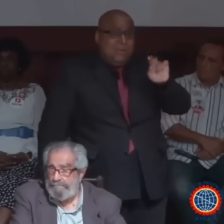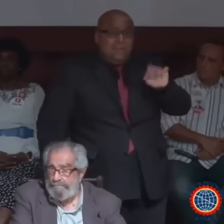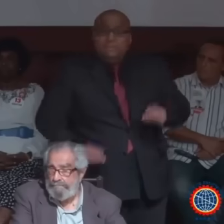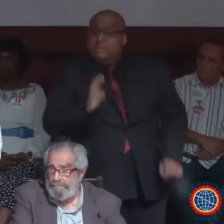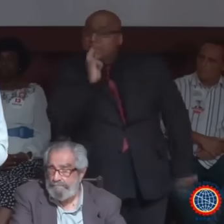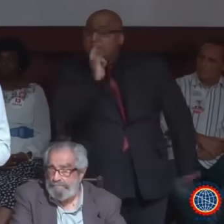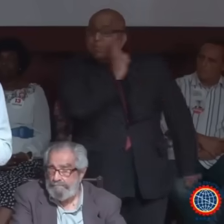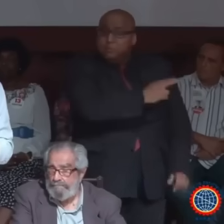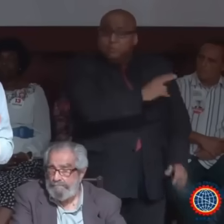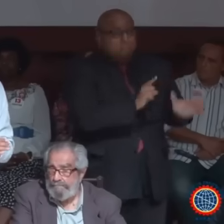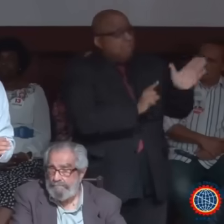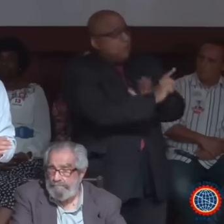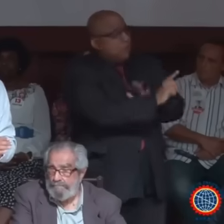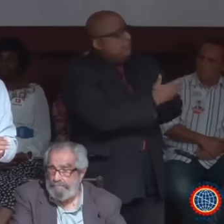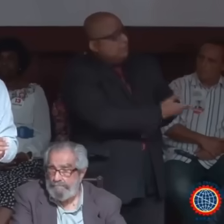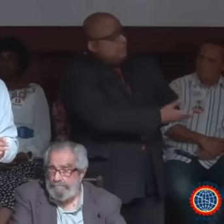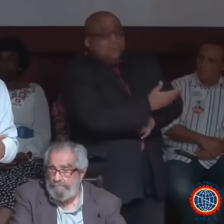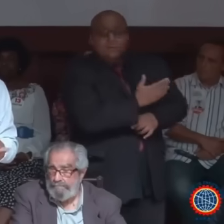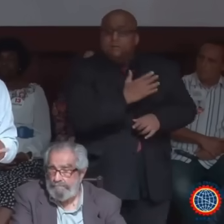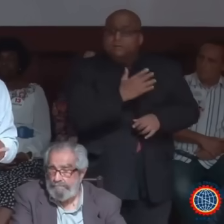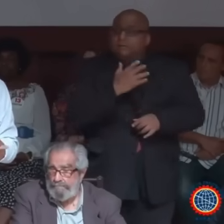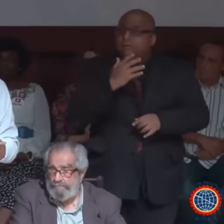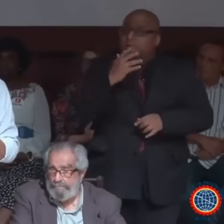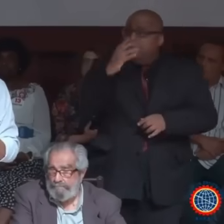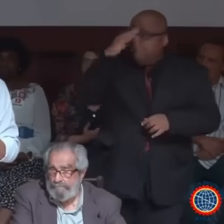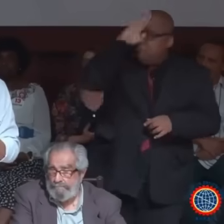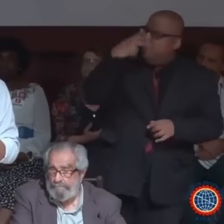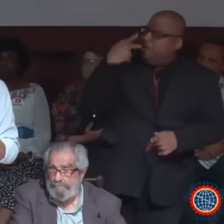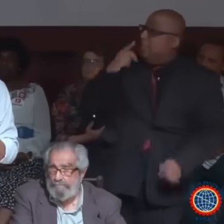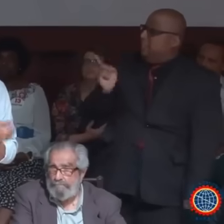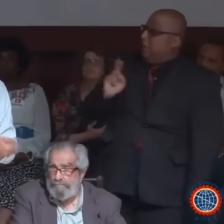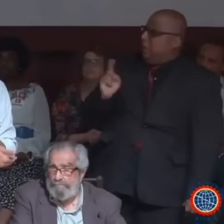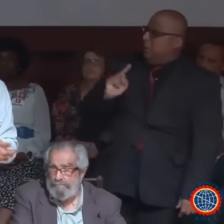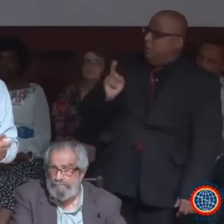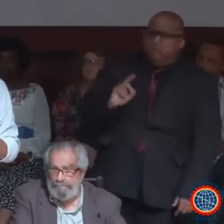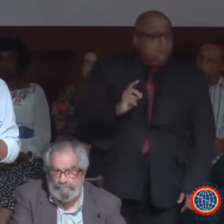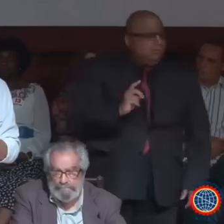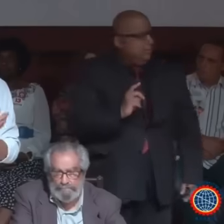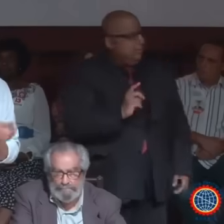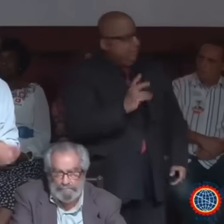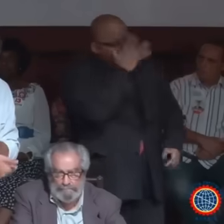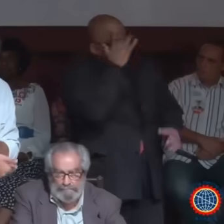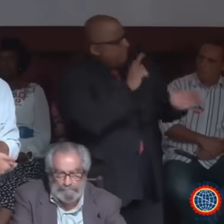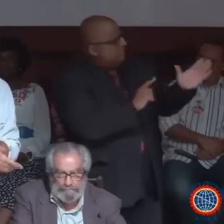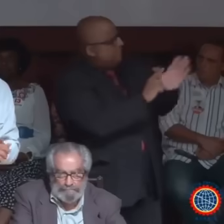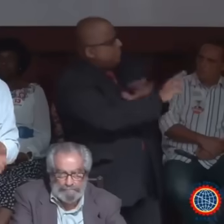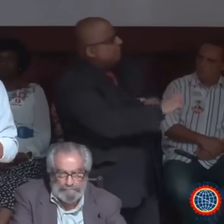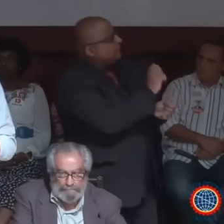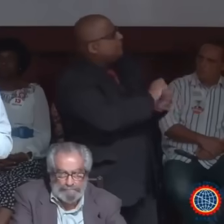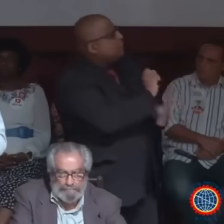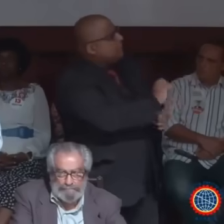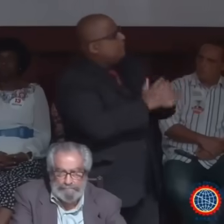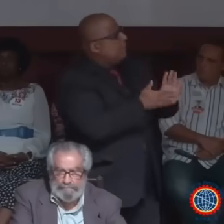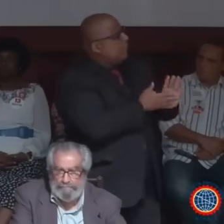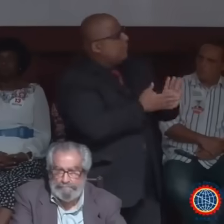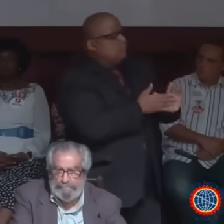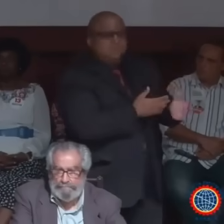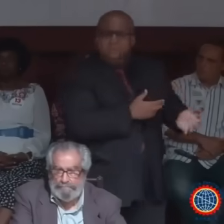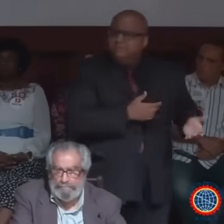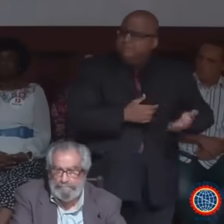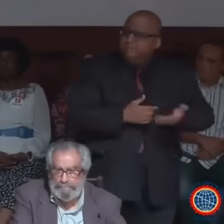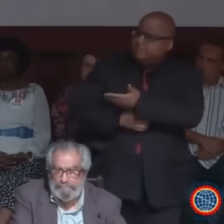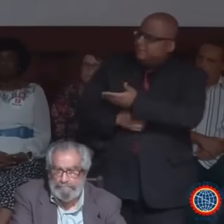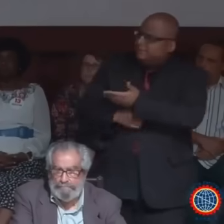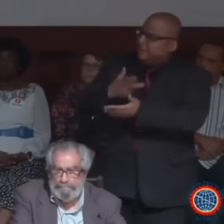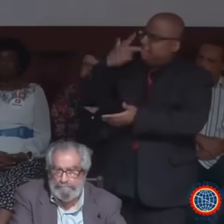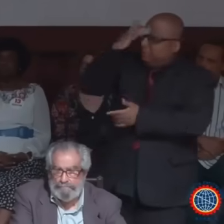pergunta, o candidato desmente. Quando o candidato é perguntado sobre o que vai fazer, ele remete para o